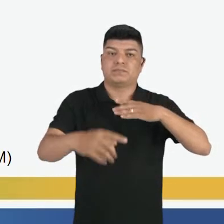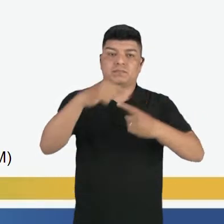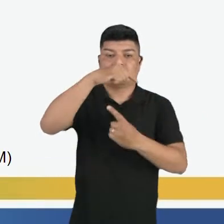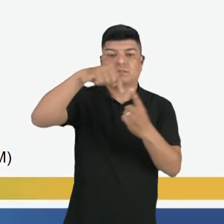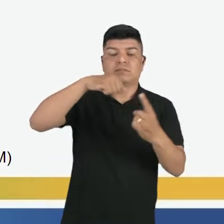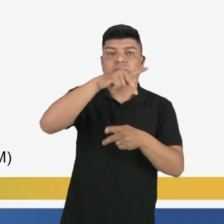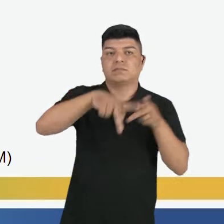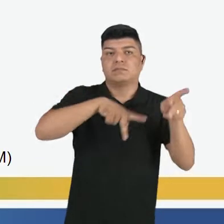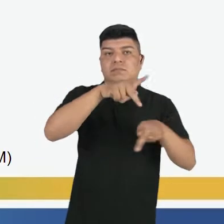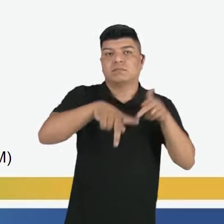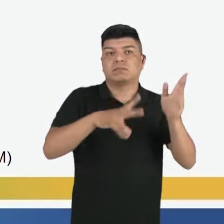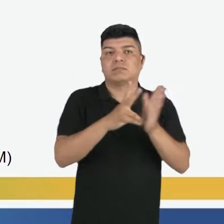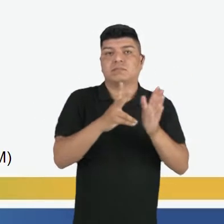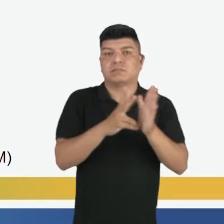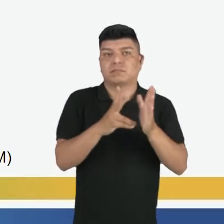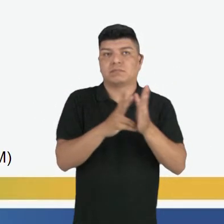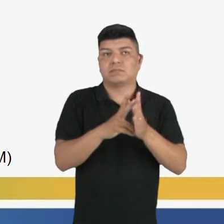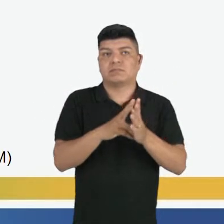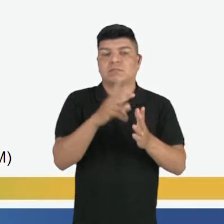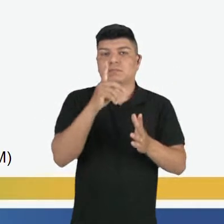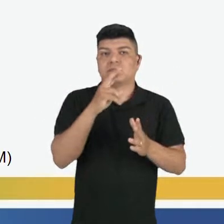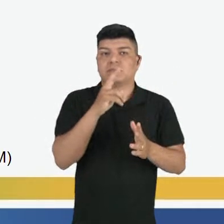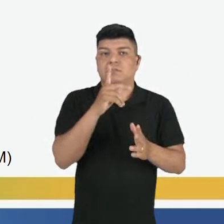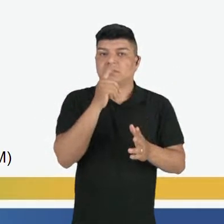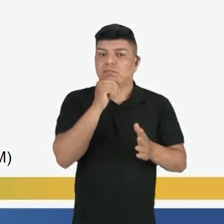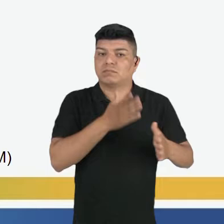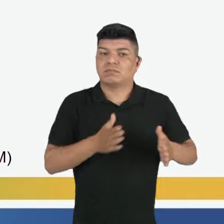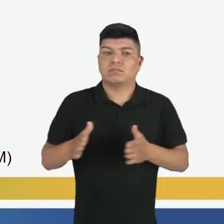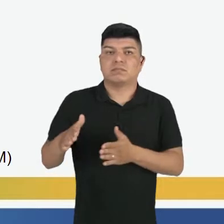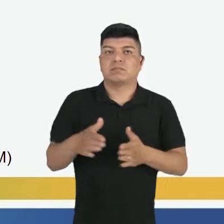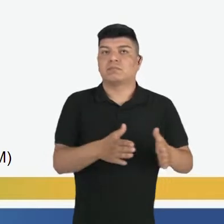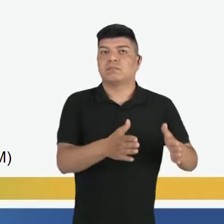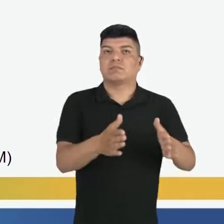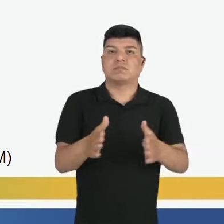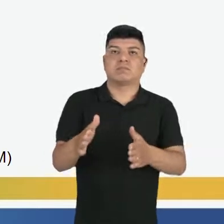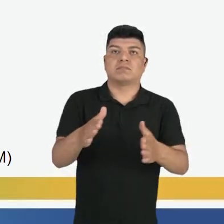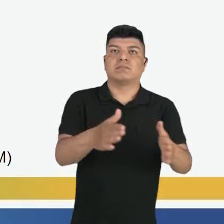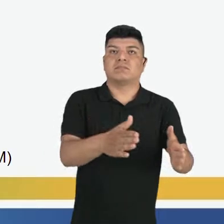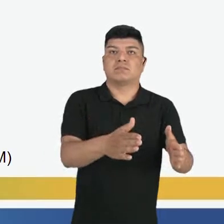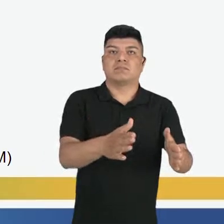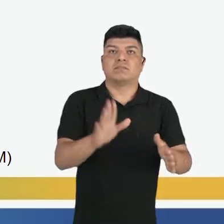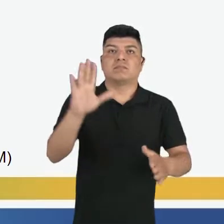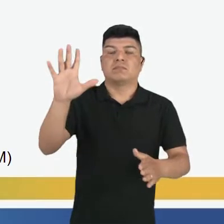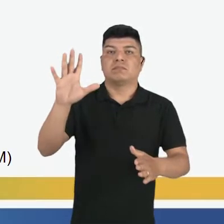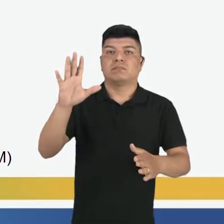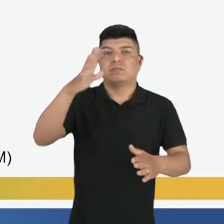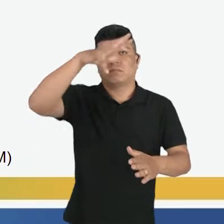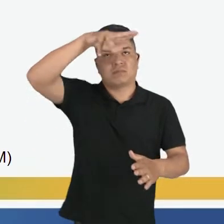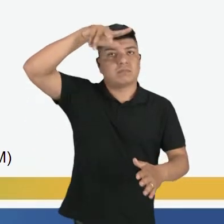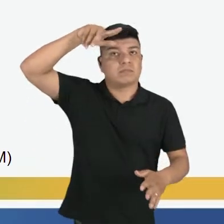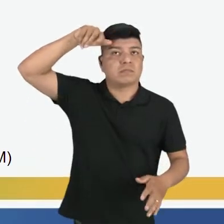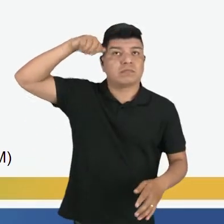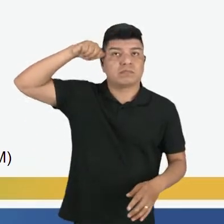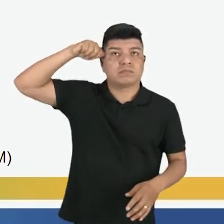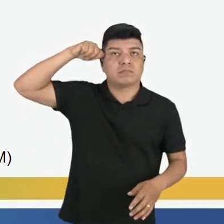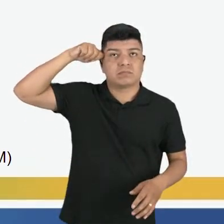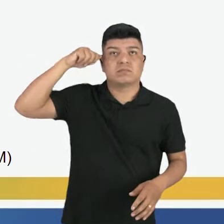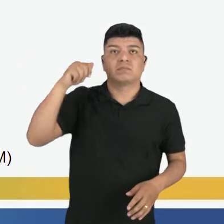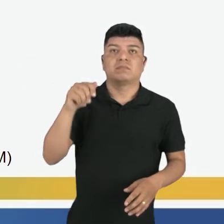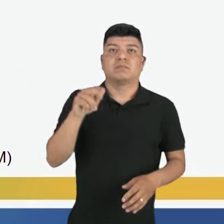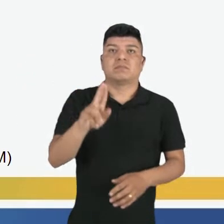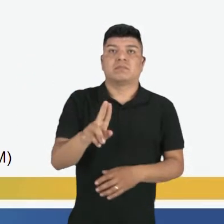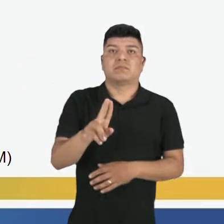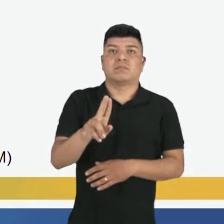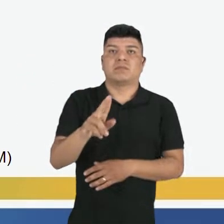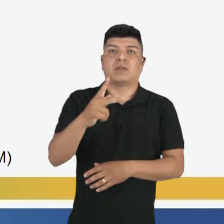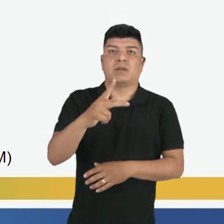para os povos indígenas dos rios Uapés e Papuri, no Amazonas. A Cachoeira de Iuraretê,